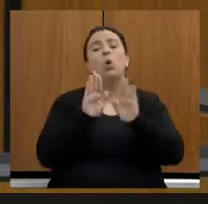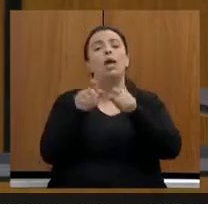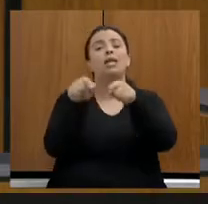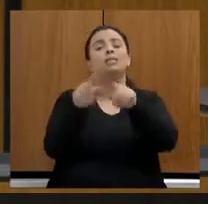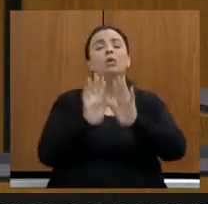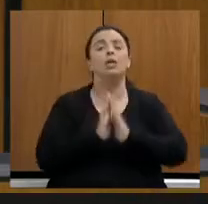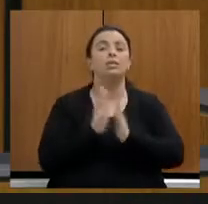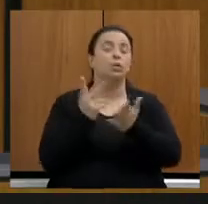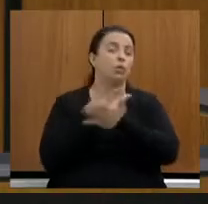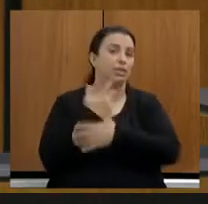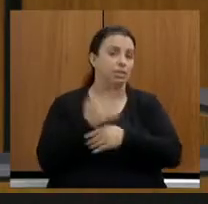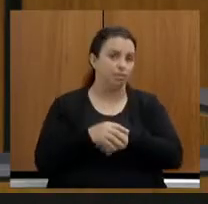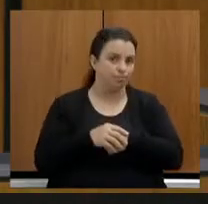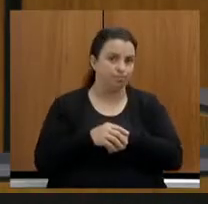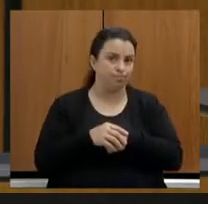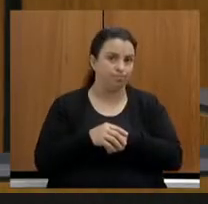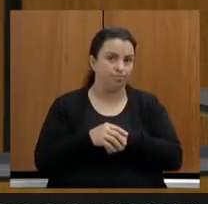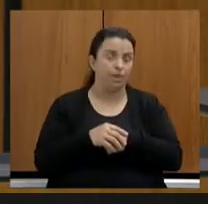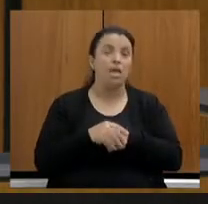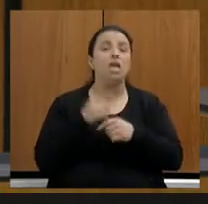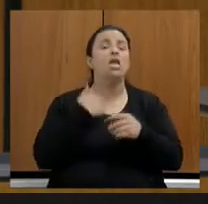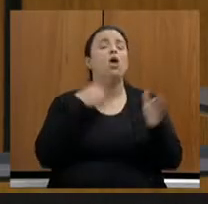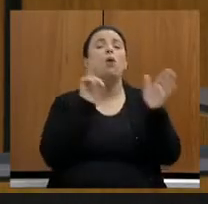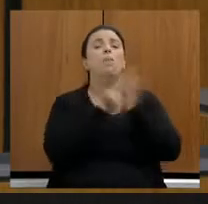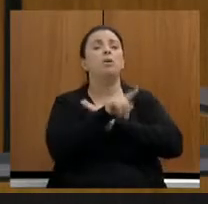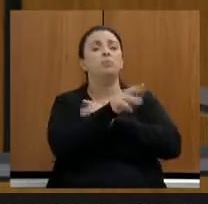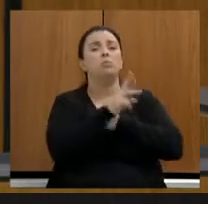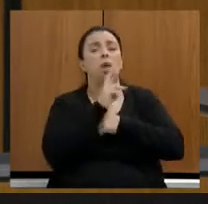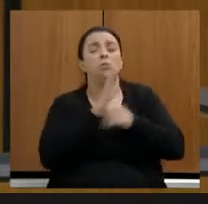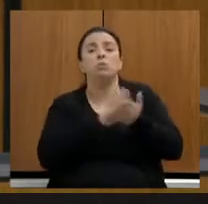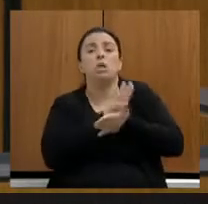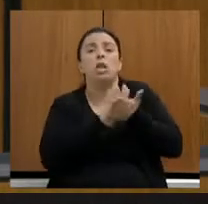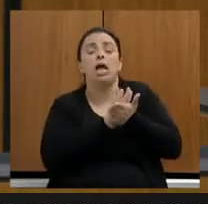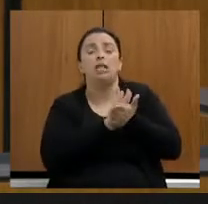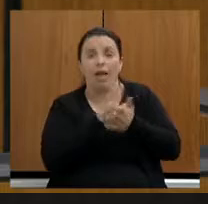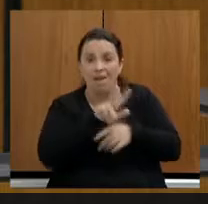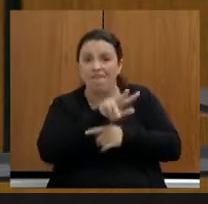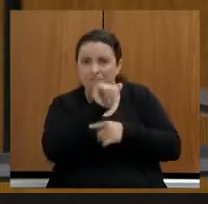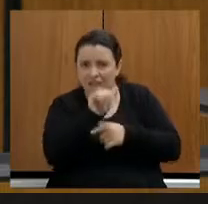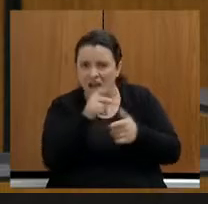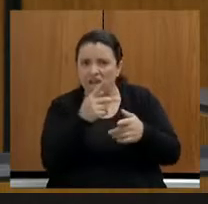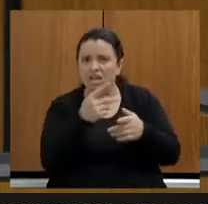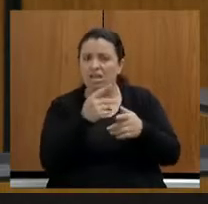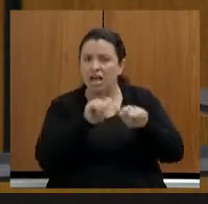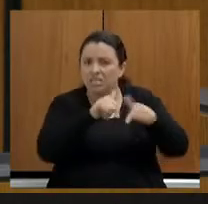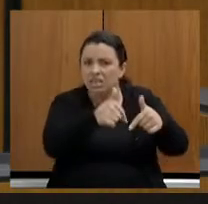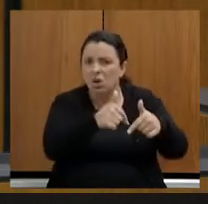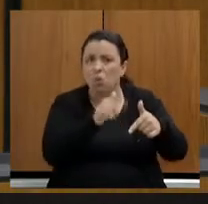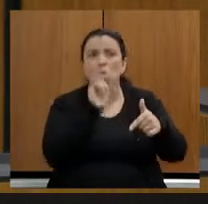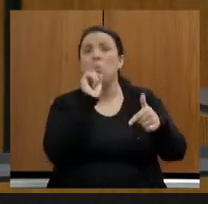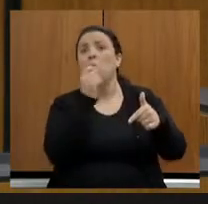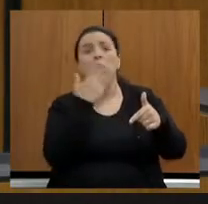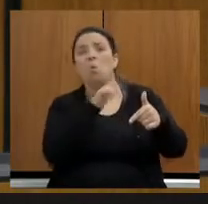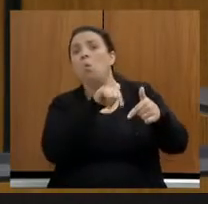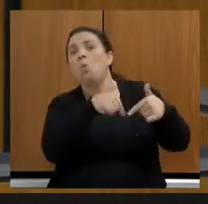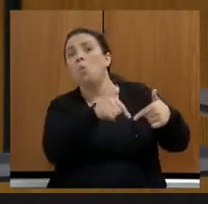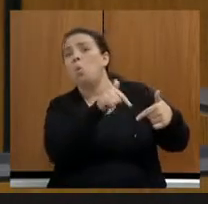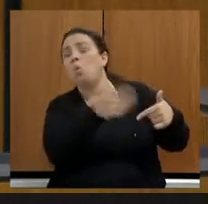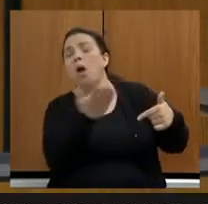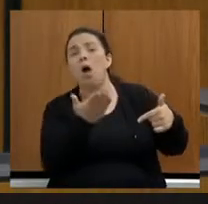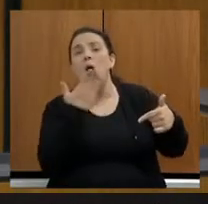então eu gostaria de saber se foi tomada alguma Providência será tomada alguma Providência e que tipo de trabalho